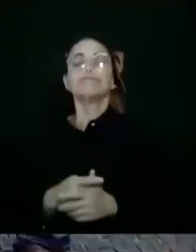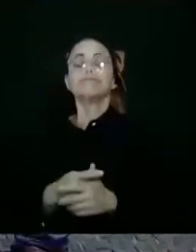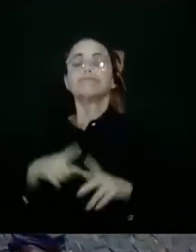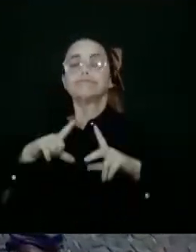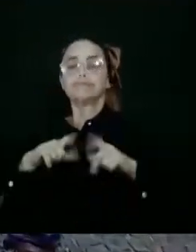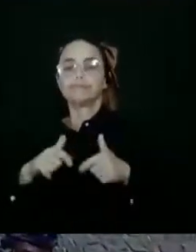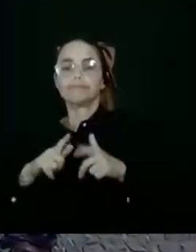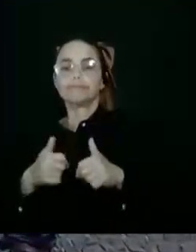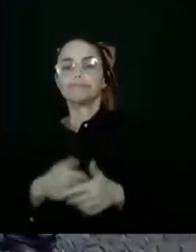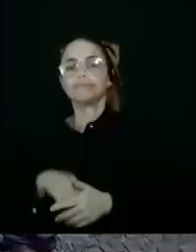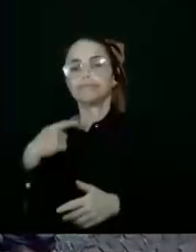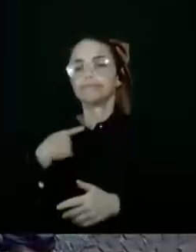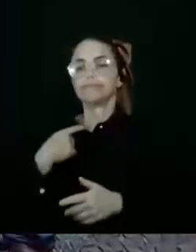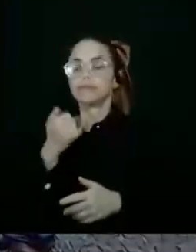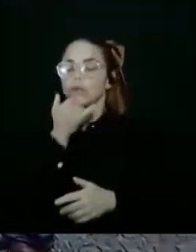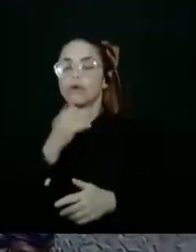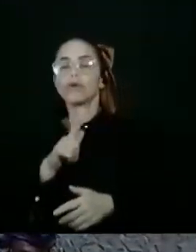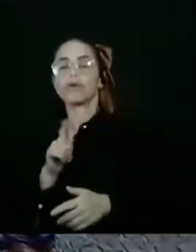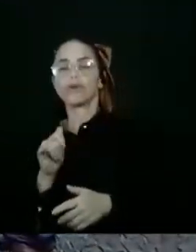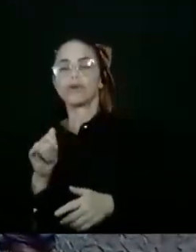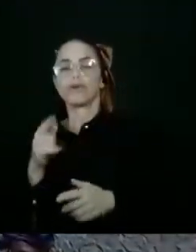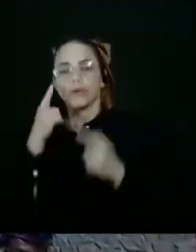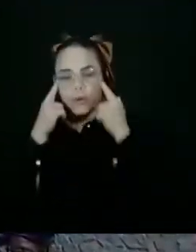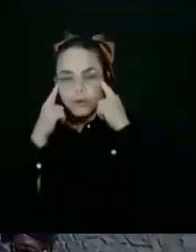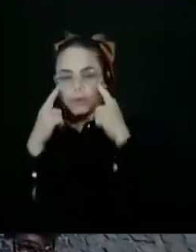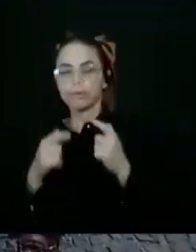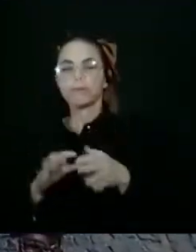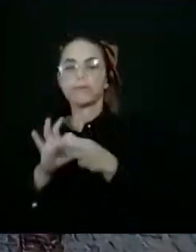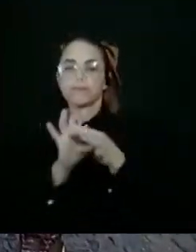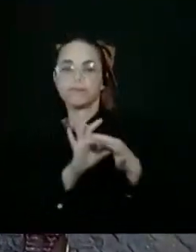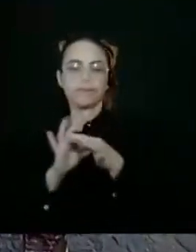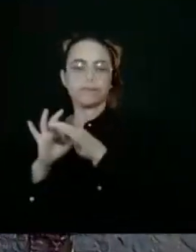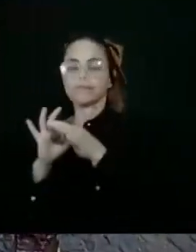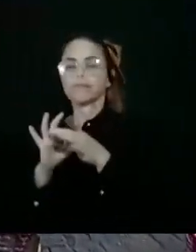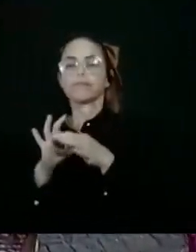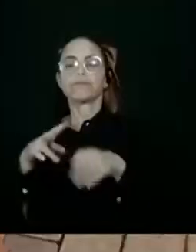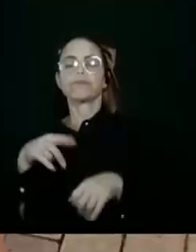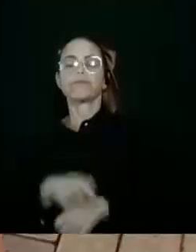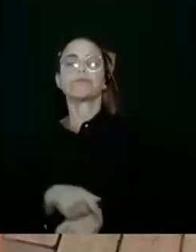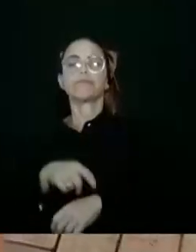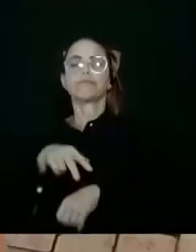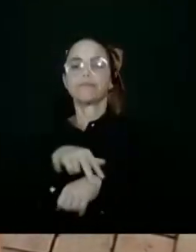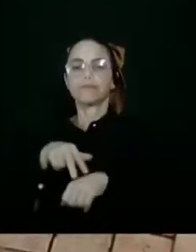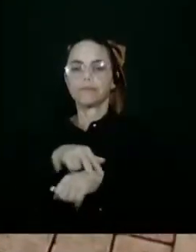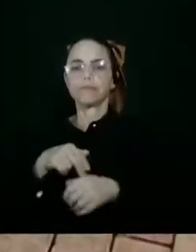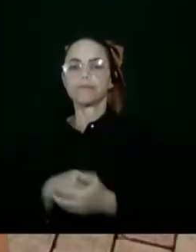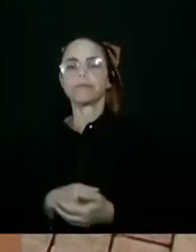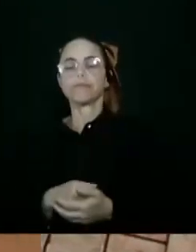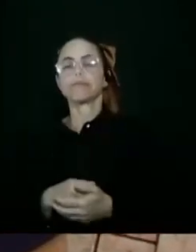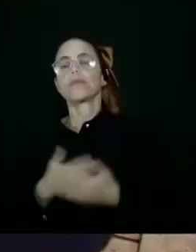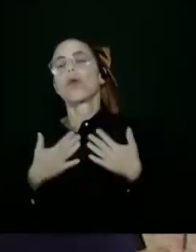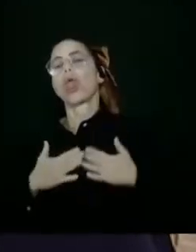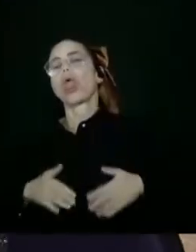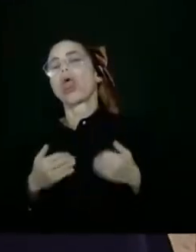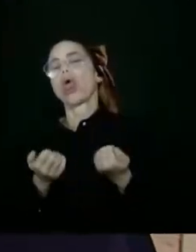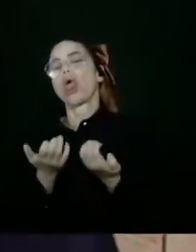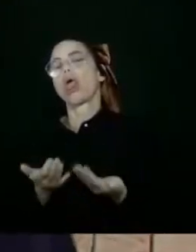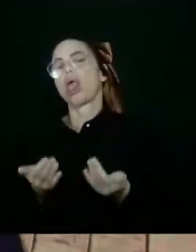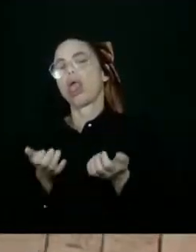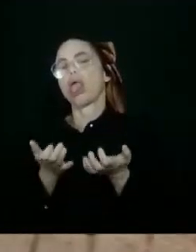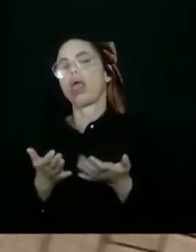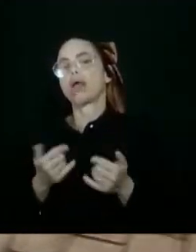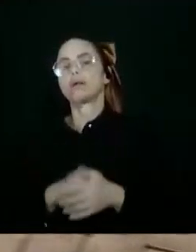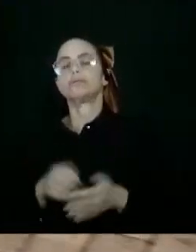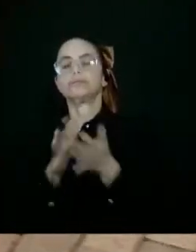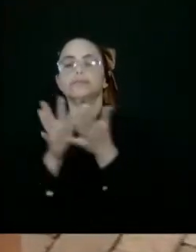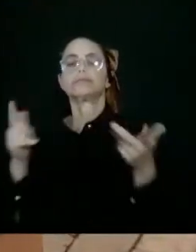por semana buscando um ambiente de conexão com o verde e de relaxamento. Eu tô achando maravilhoso.